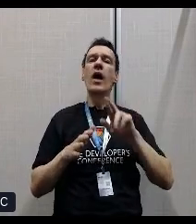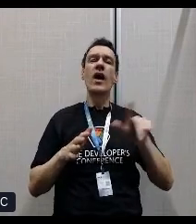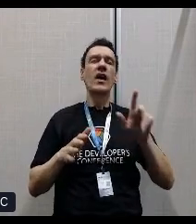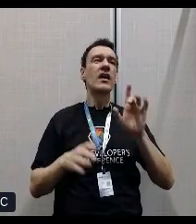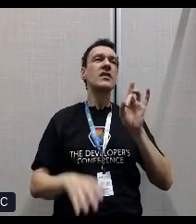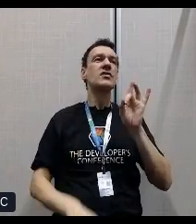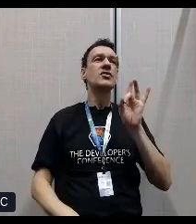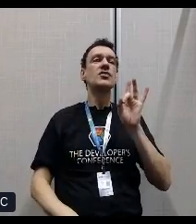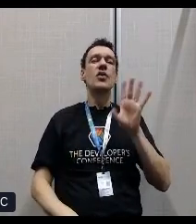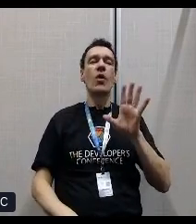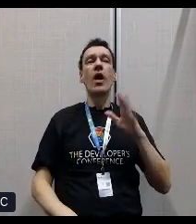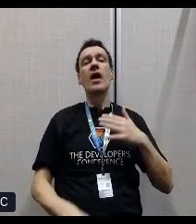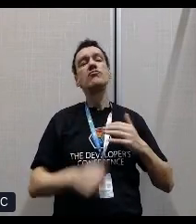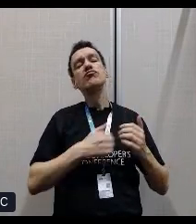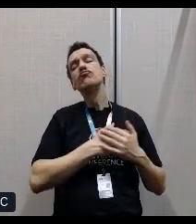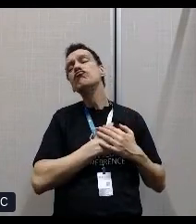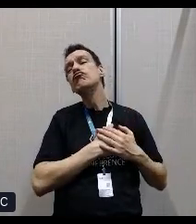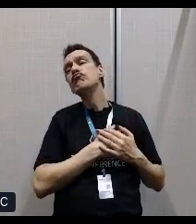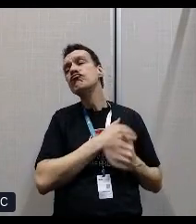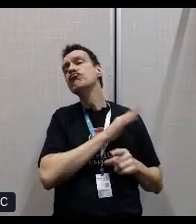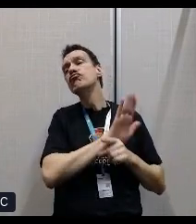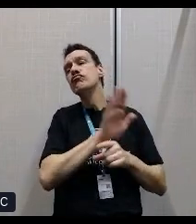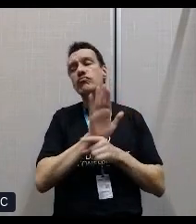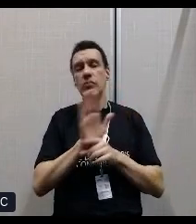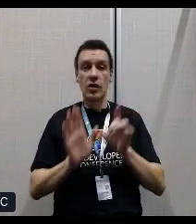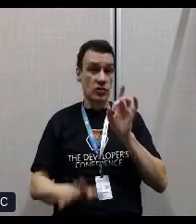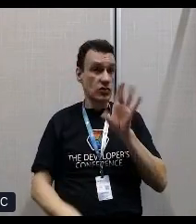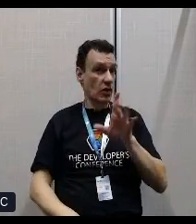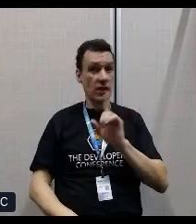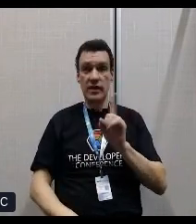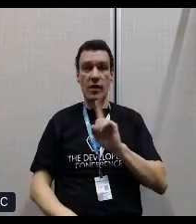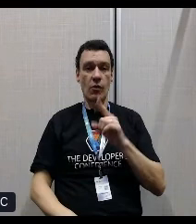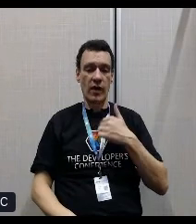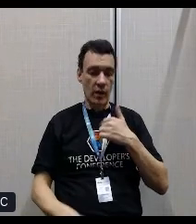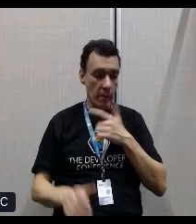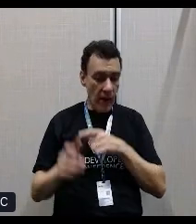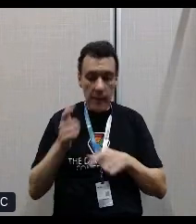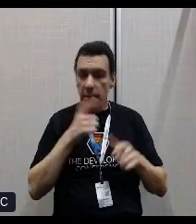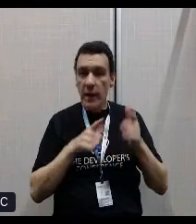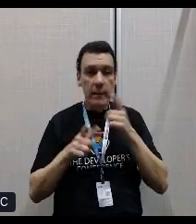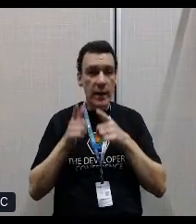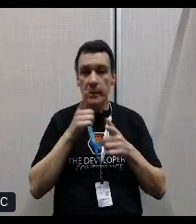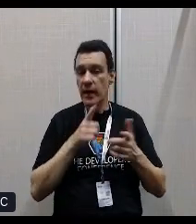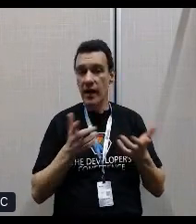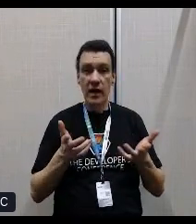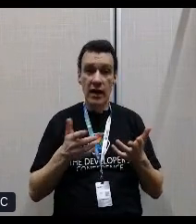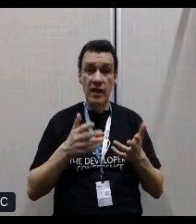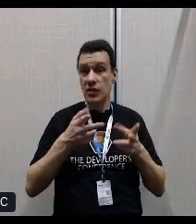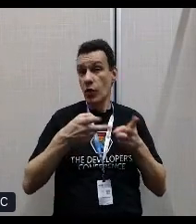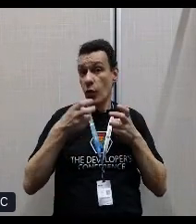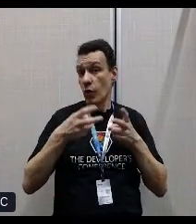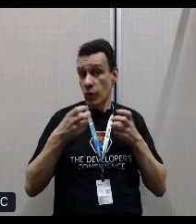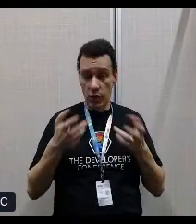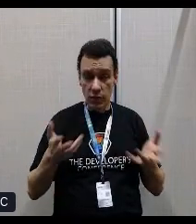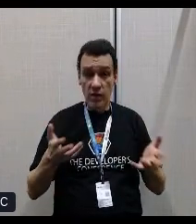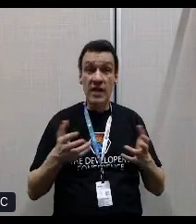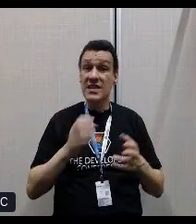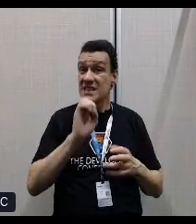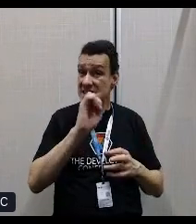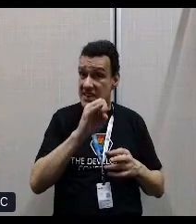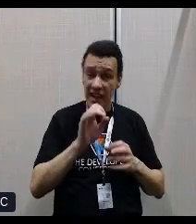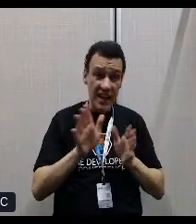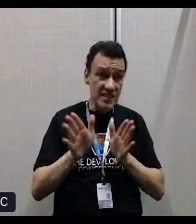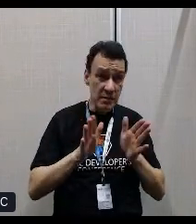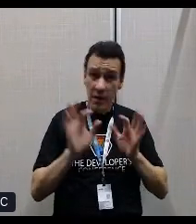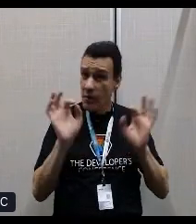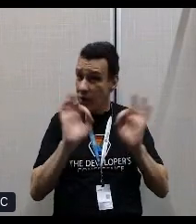fazer o bem, é um ganho, é um valor. Então, empresas elas estão perdendo dinheiro quando elas não falam sobre